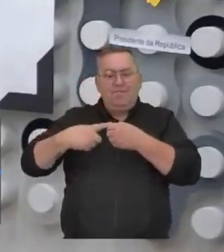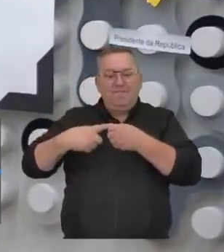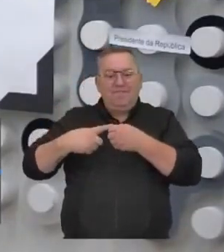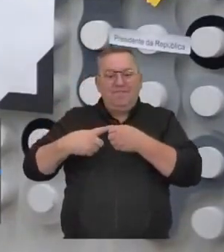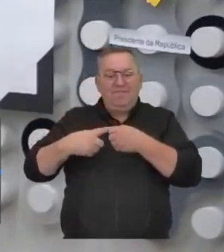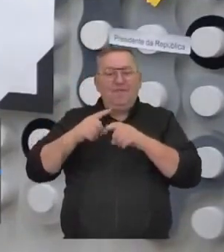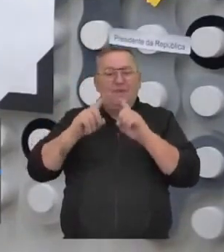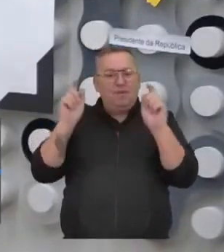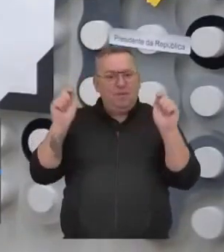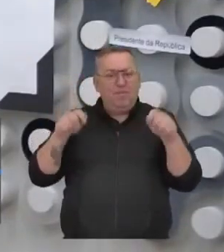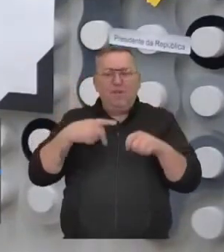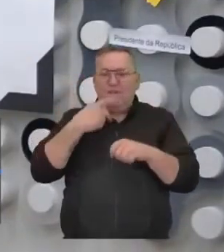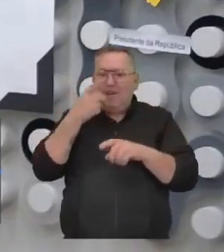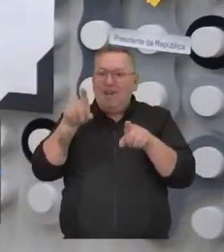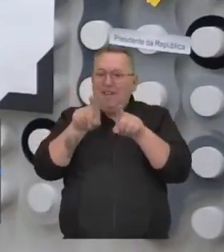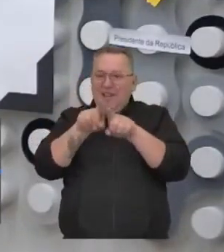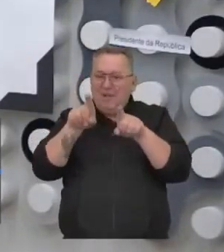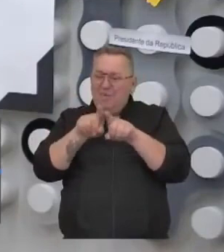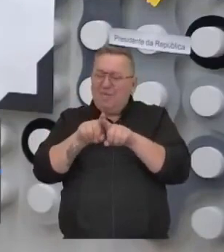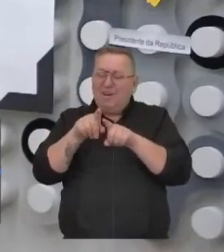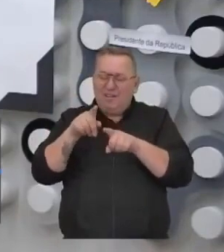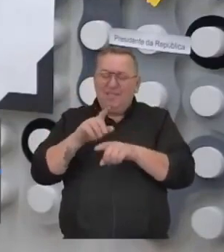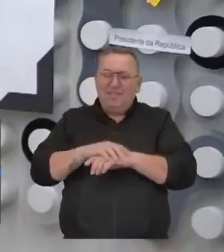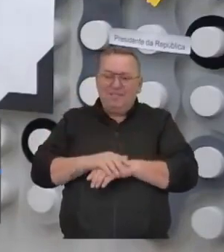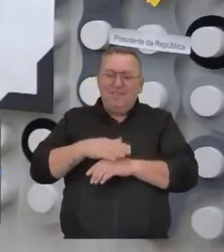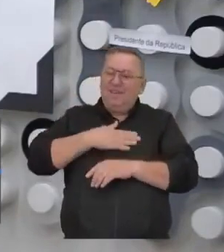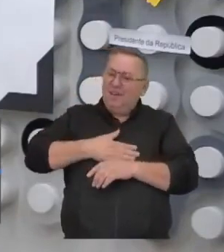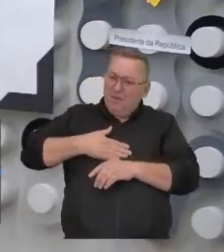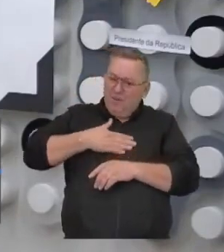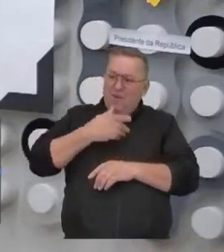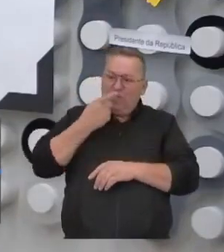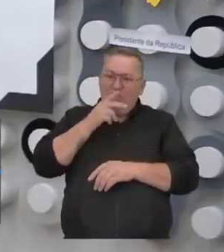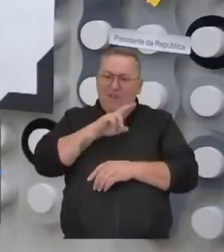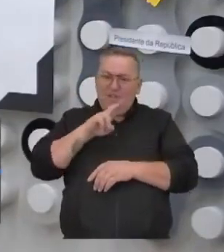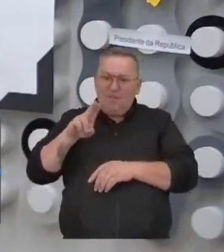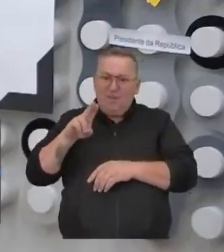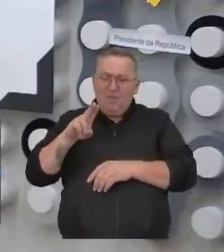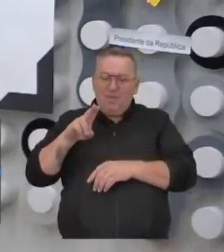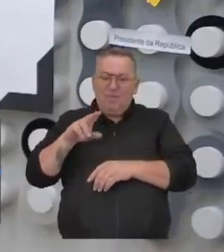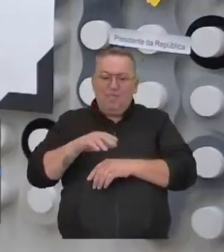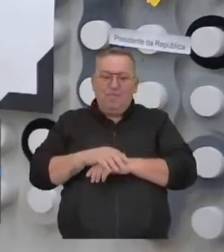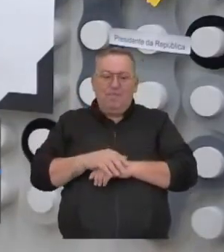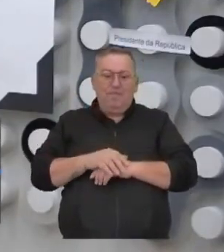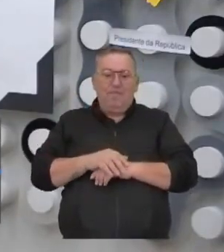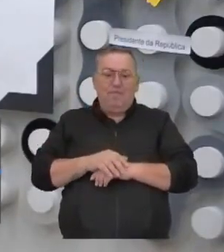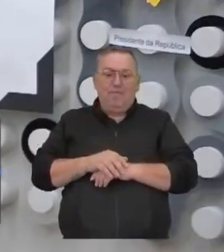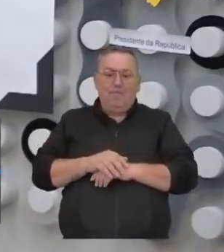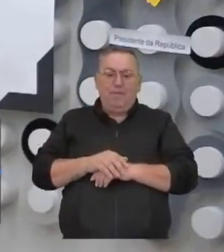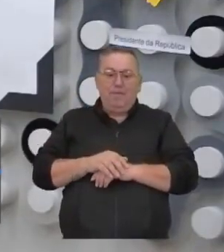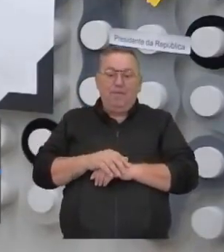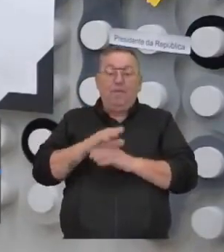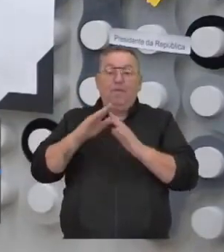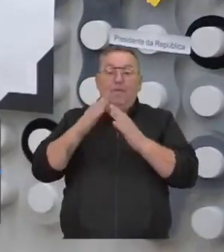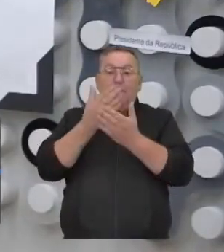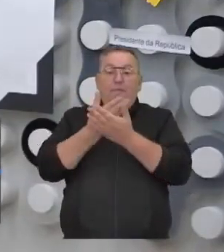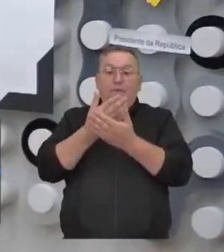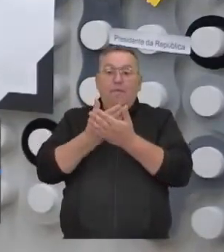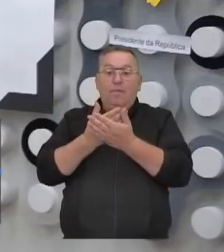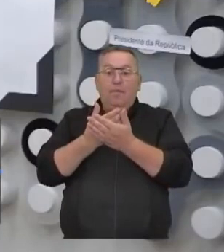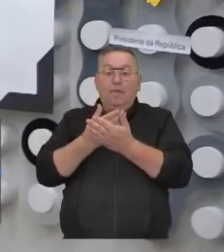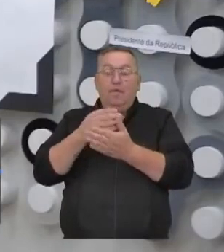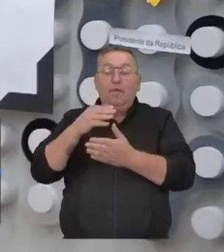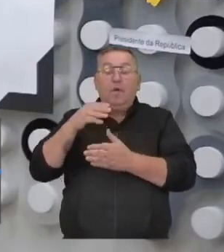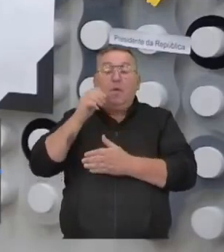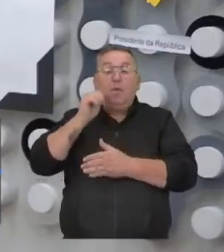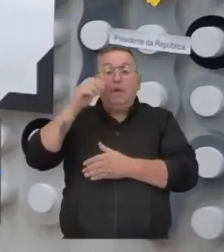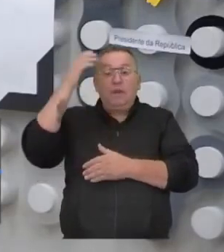para que a gente possa comentar e dar os devidos créditos aí. Os alunos gostam que falem, né? Dê os créditos para eles, né? Então, ó, os alunos da escola PEI, Princesa